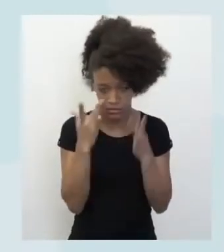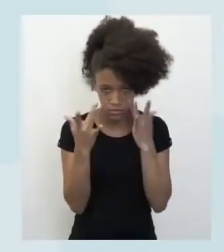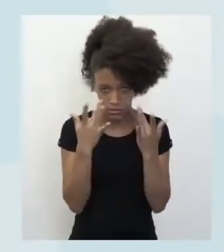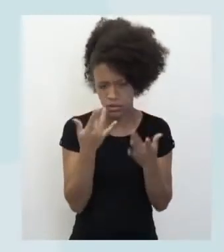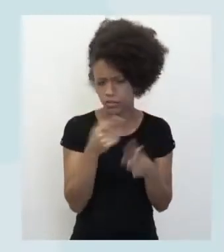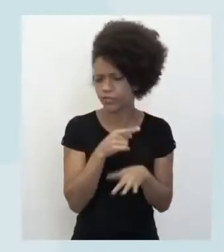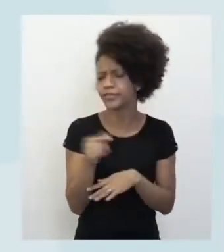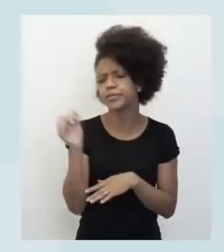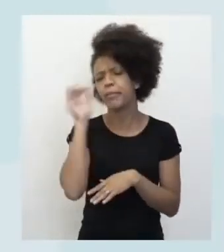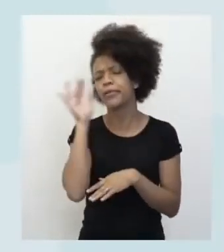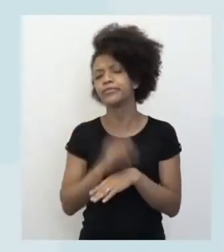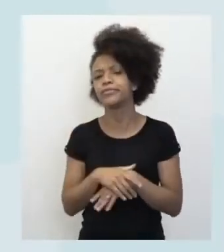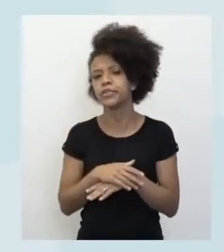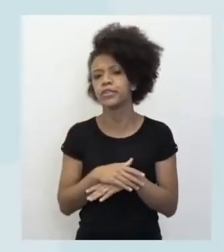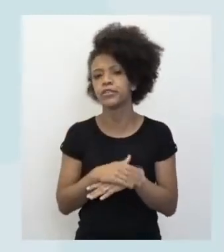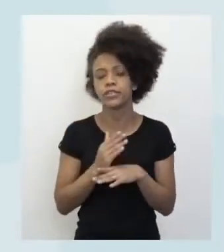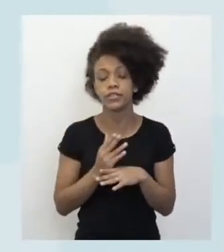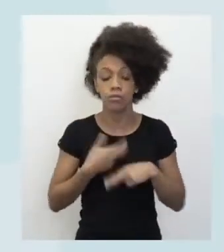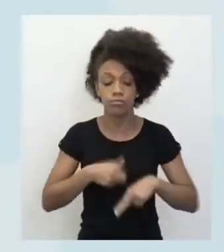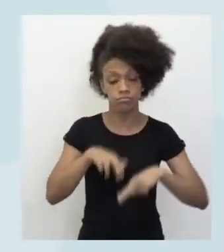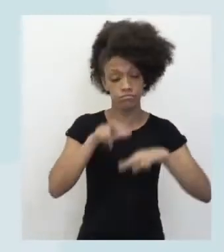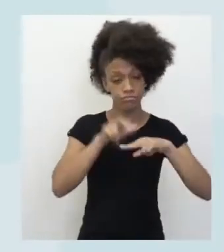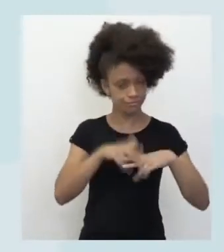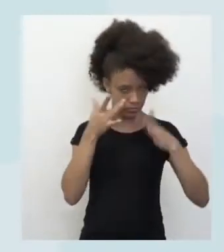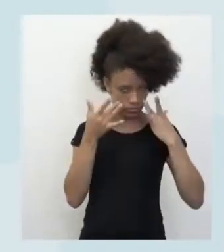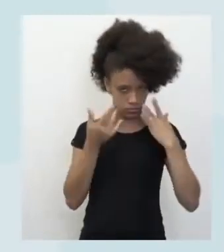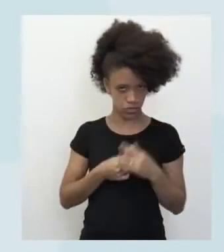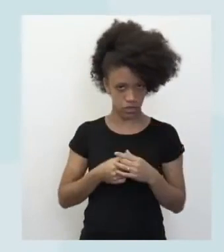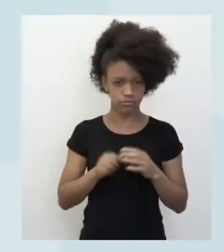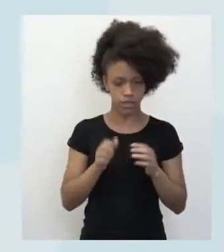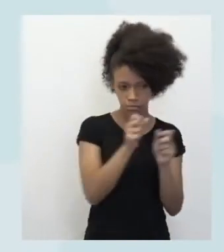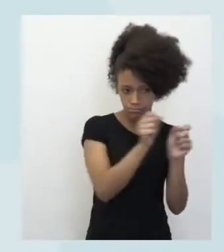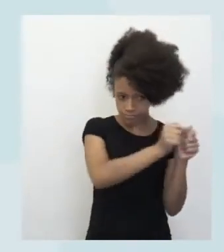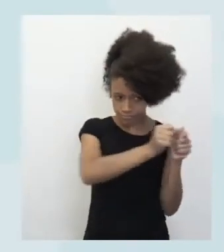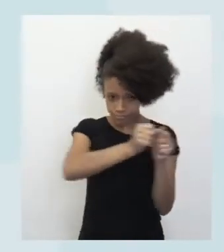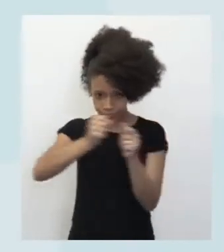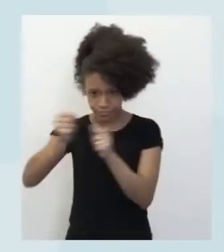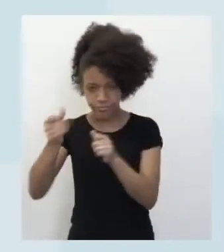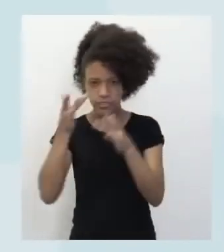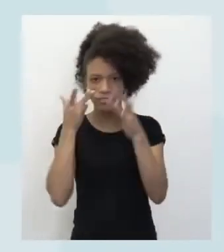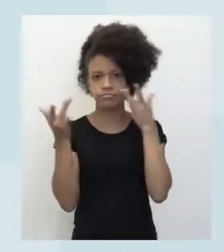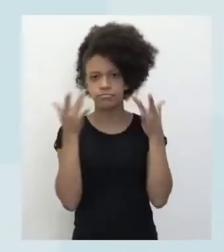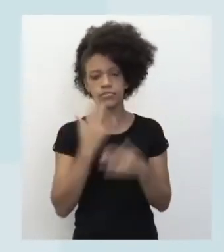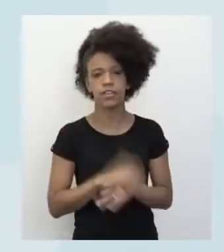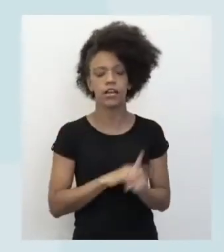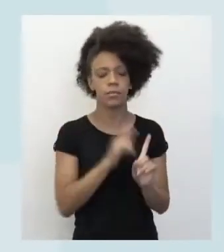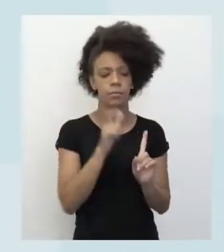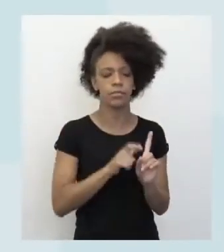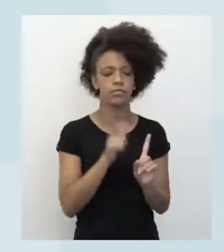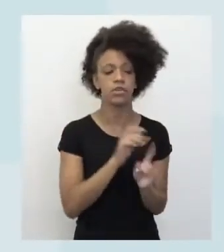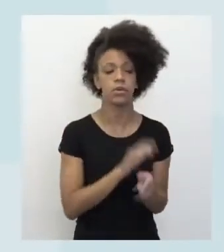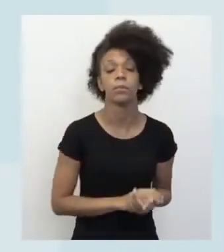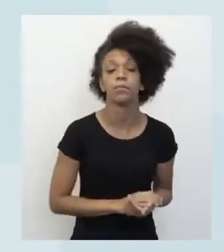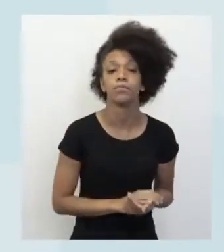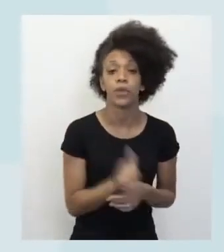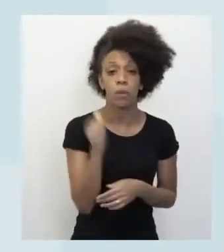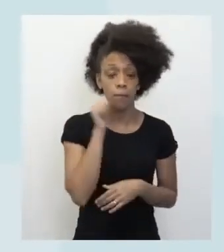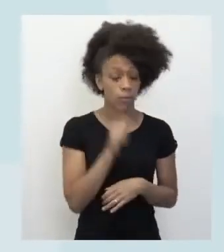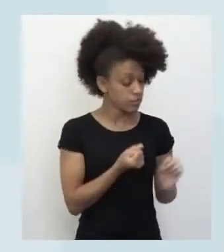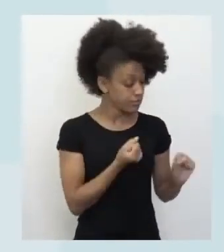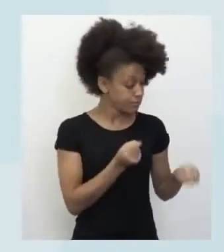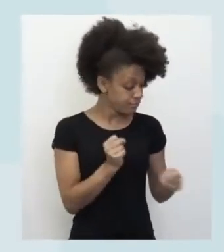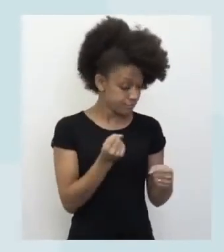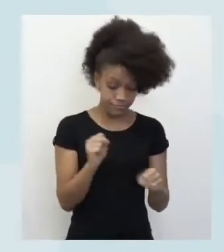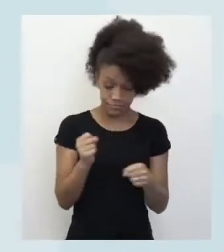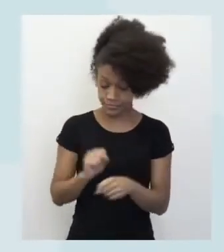imagina que você chegou ao teatro, sentou lá no local bonitinho no teatro, e entra uma personagem, uma moça, varrendo o